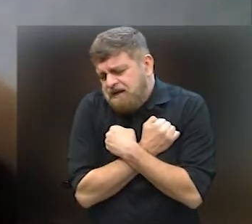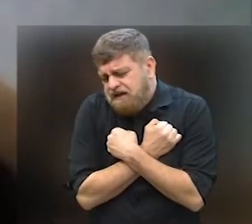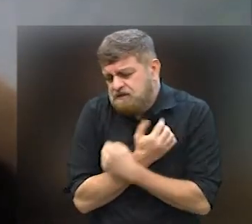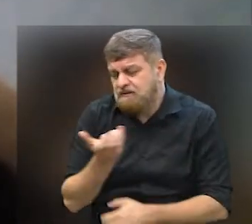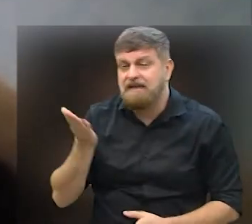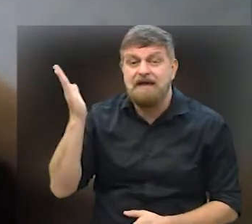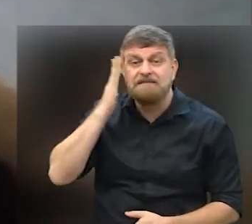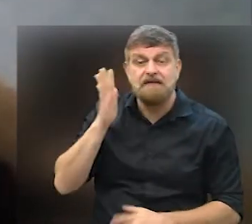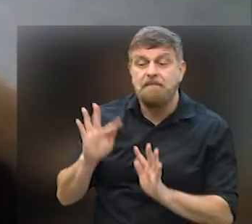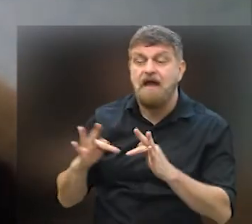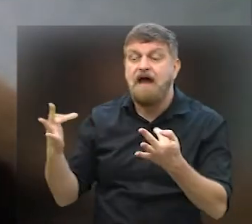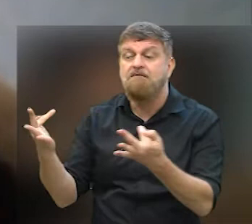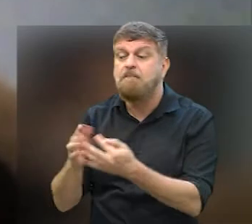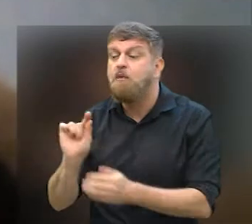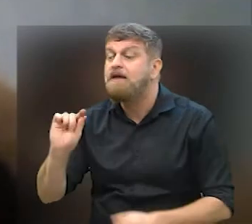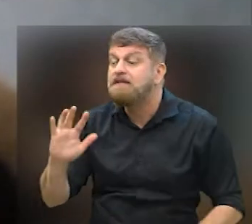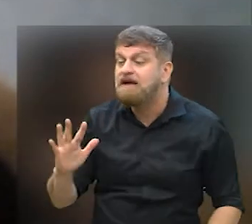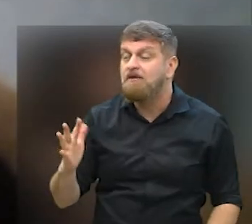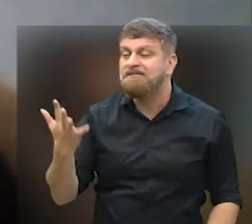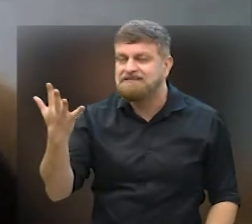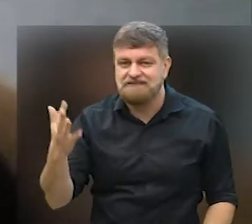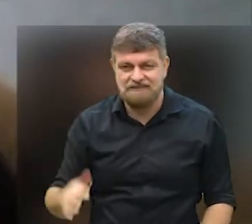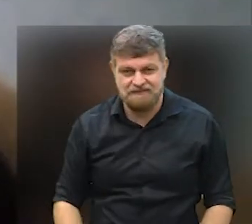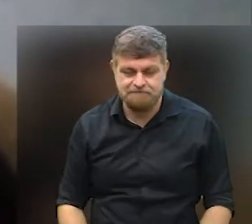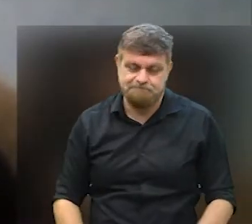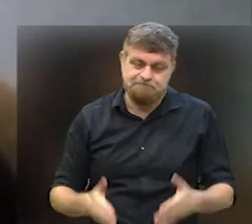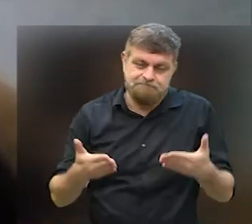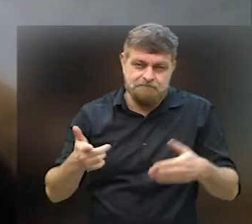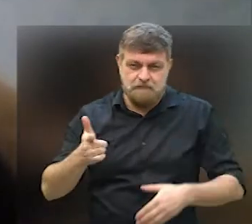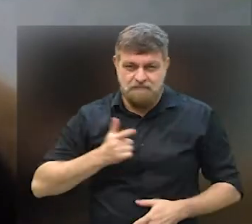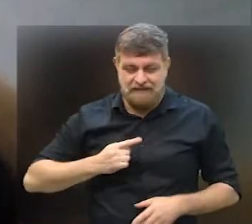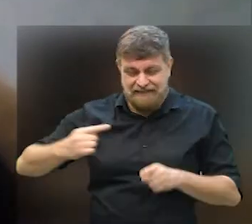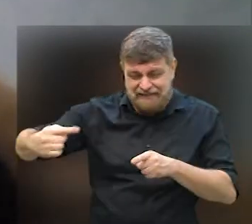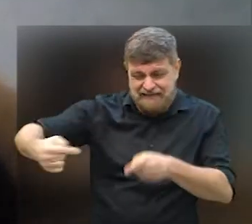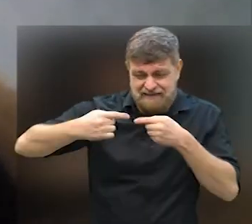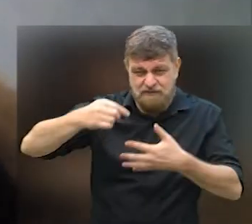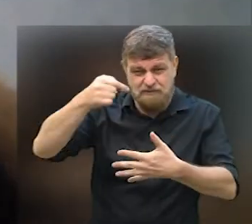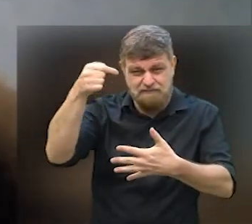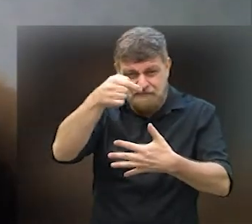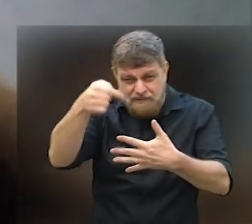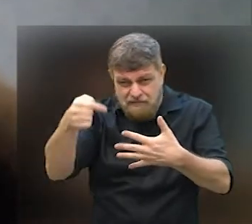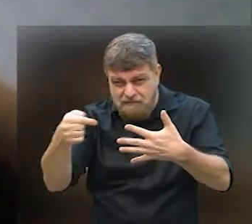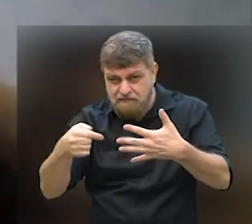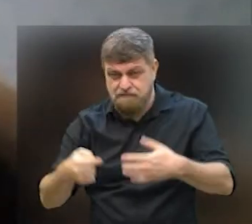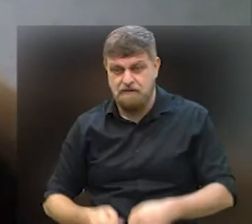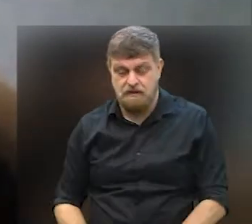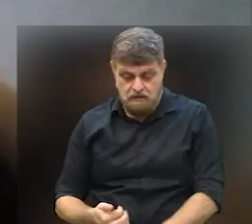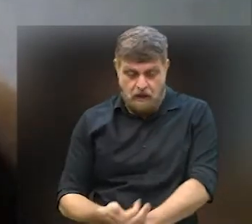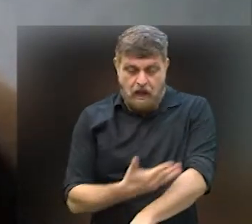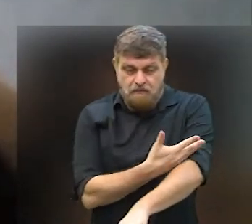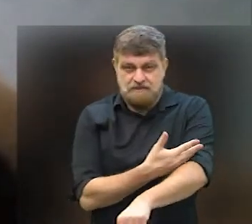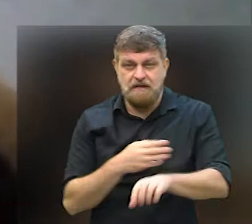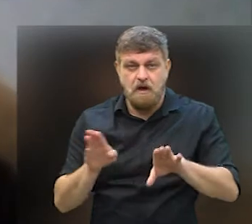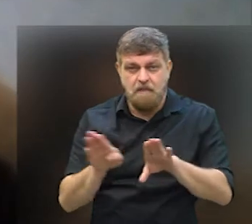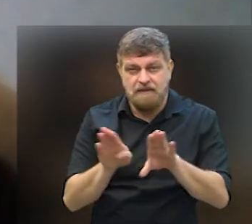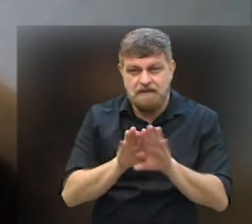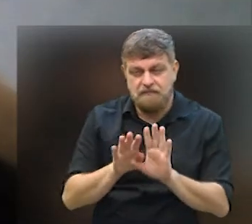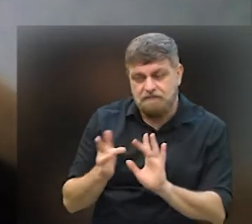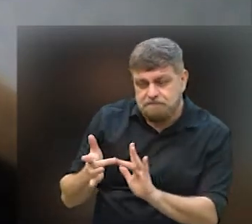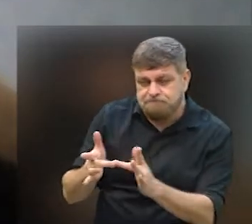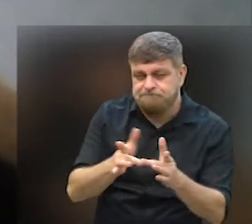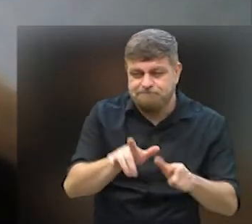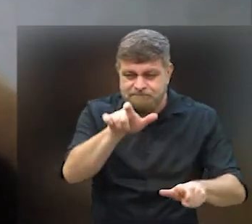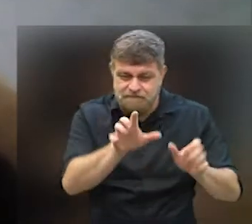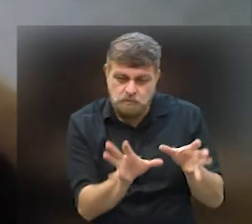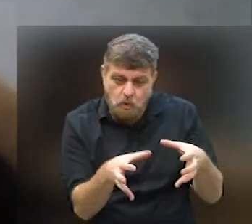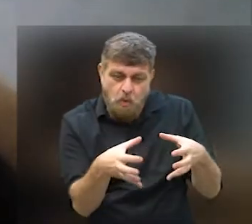eu queria saber o que estava acontecendo aqui efetivamente. E aí tem diversos desafios, não somente relacionados a emocional, mas relacionamento com as pessoas